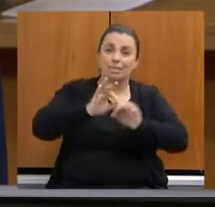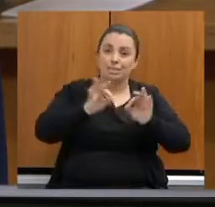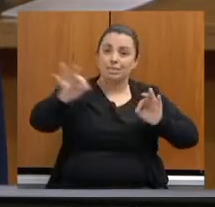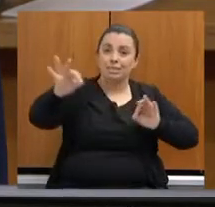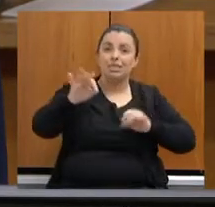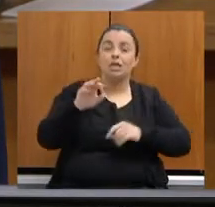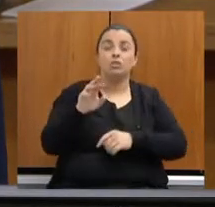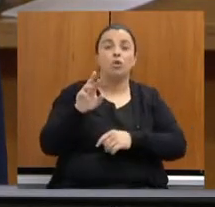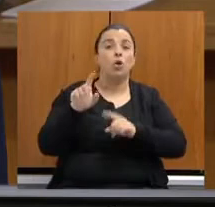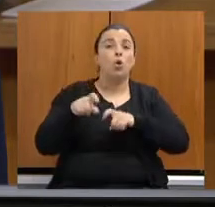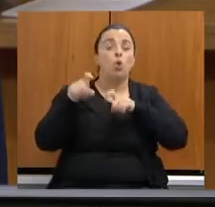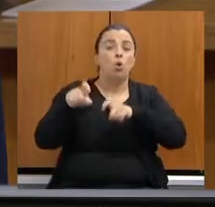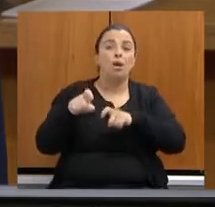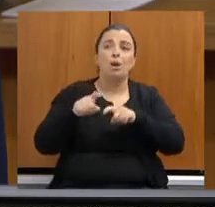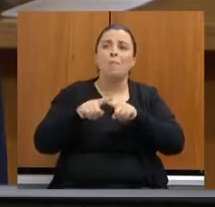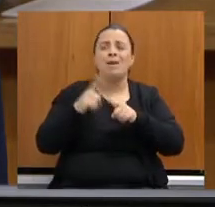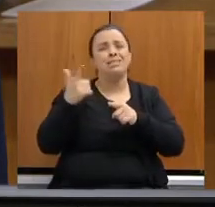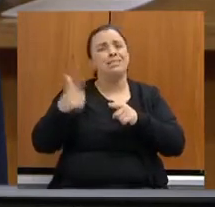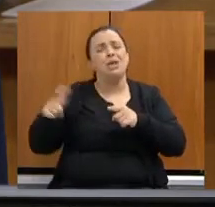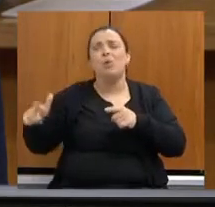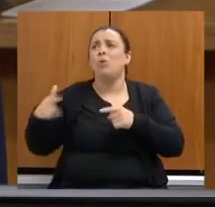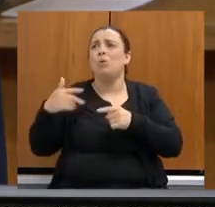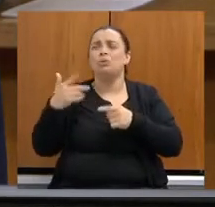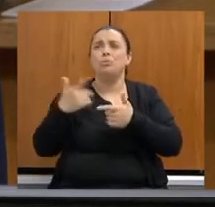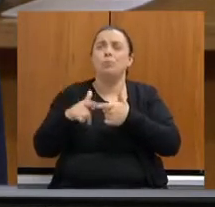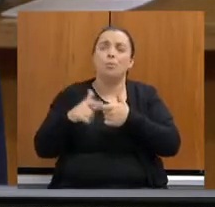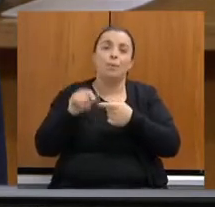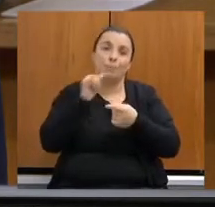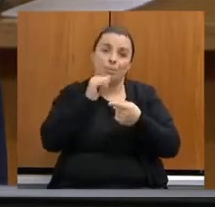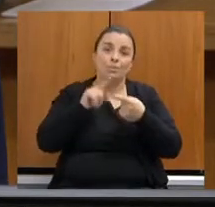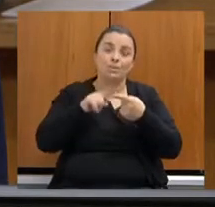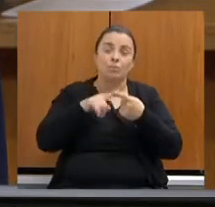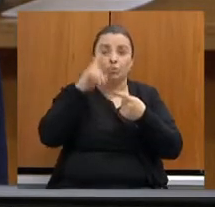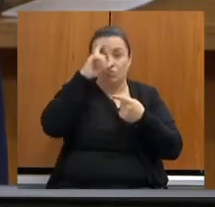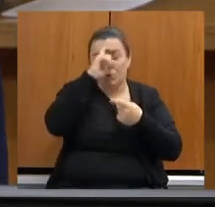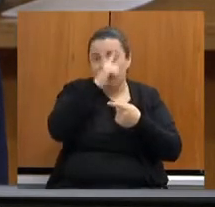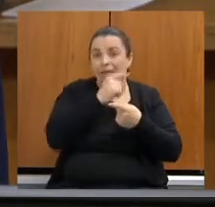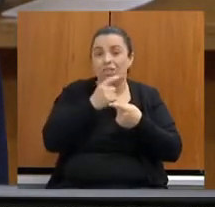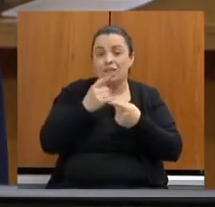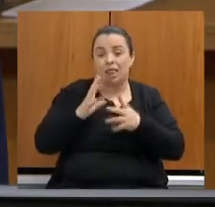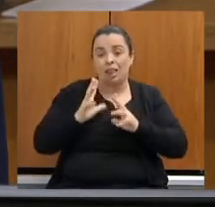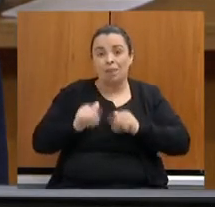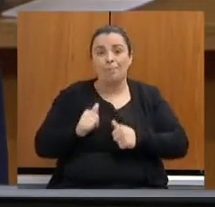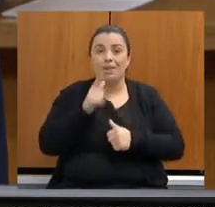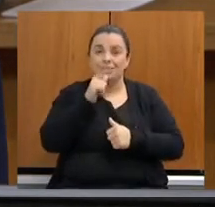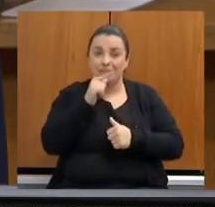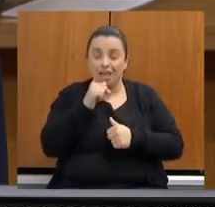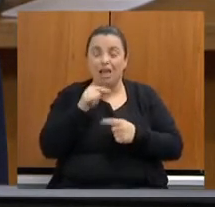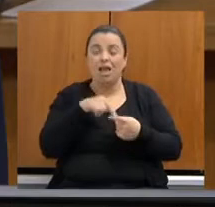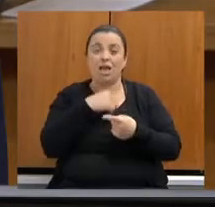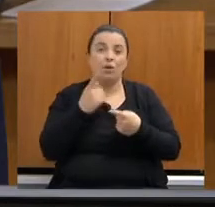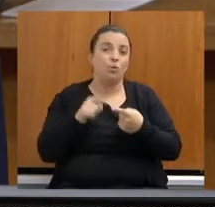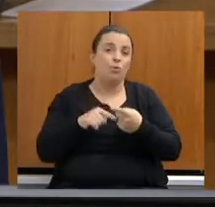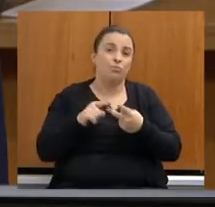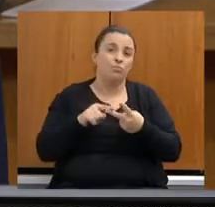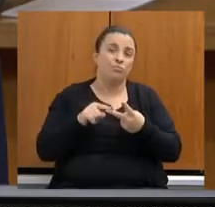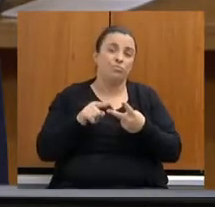dificuldade também de tratamento de água que nós vamos buscar a